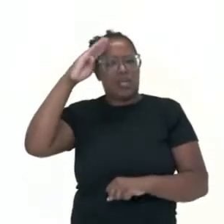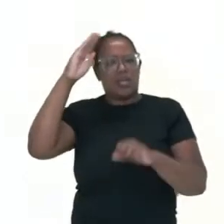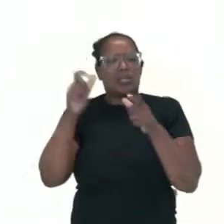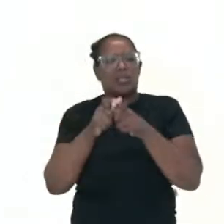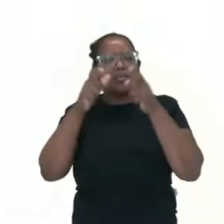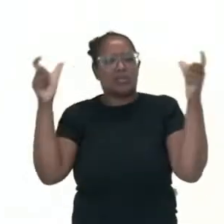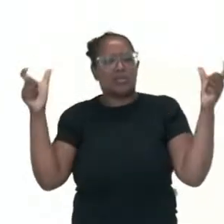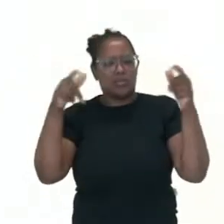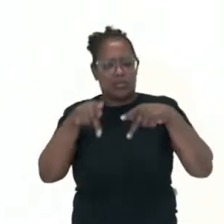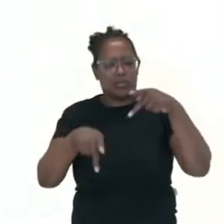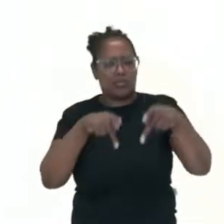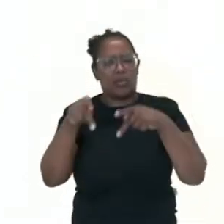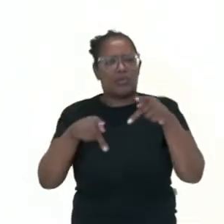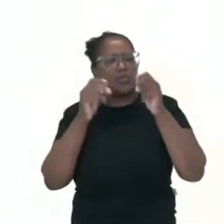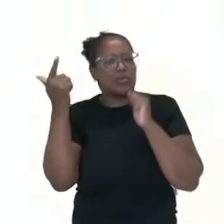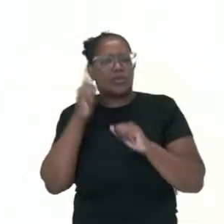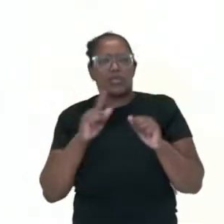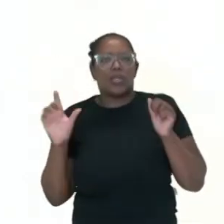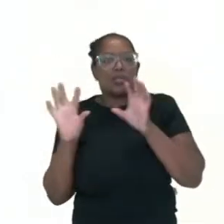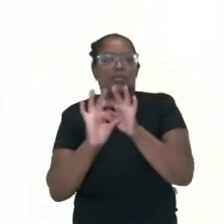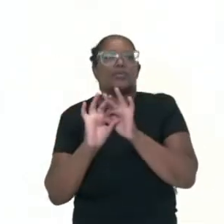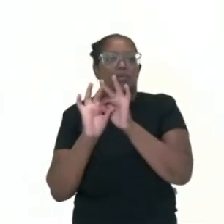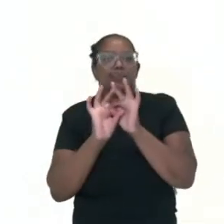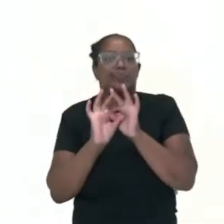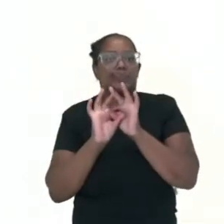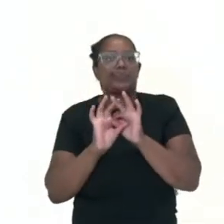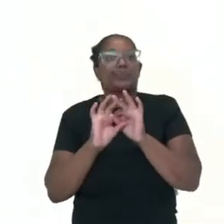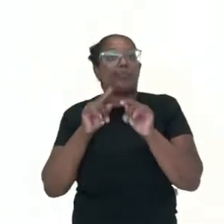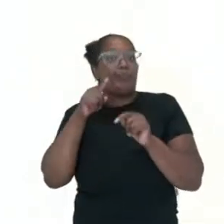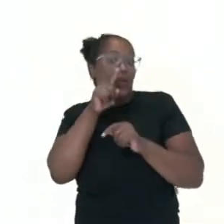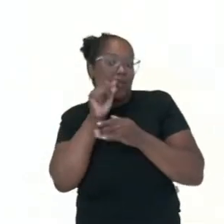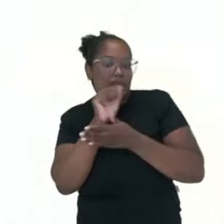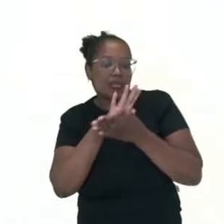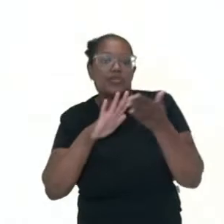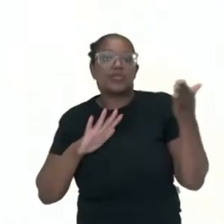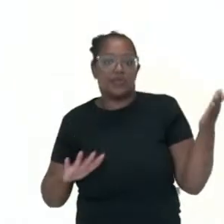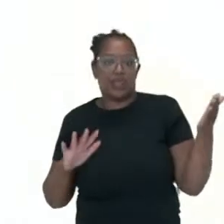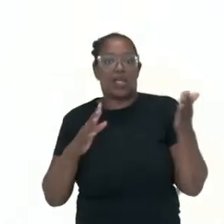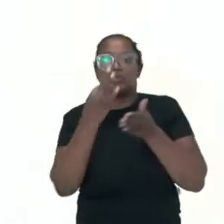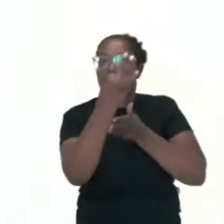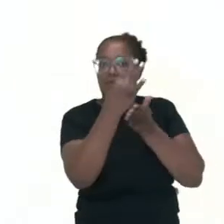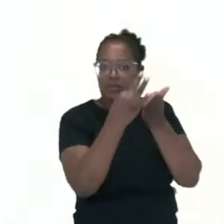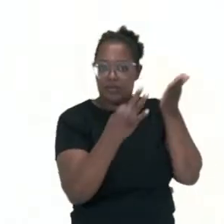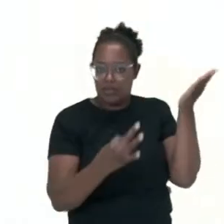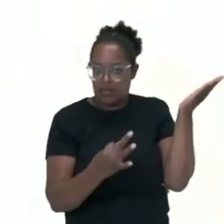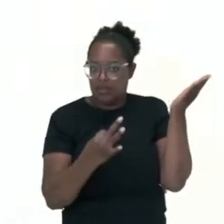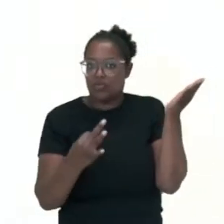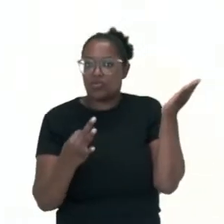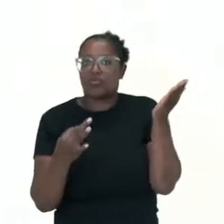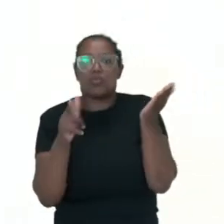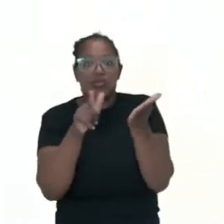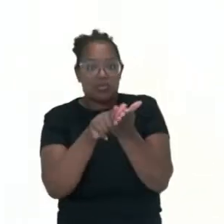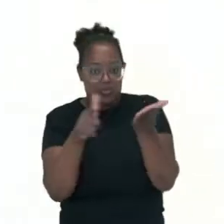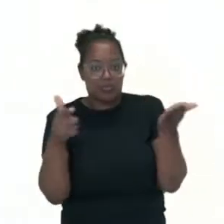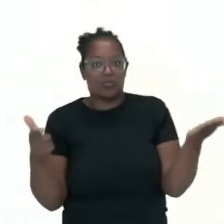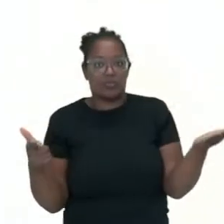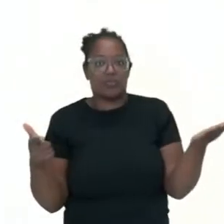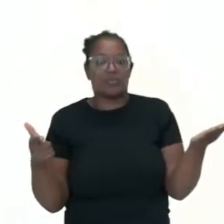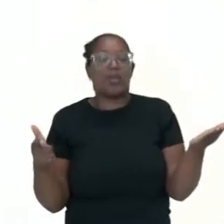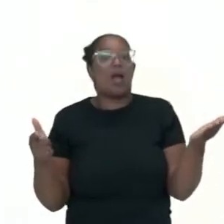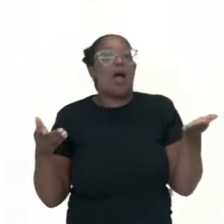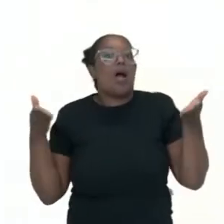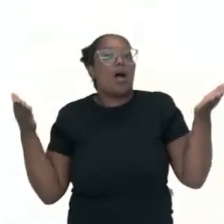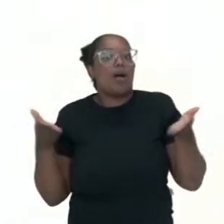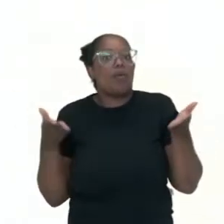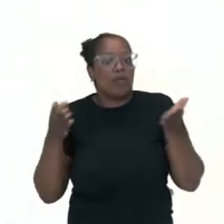potências conseguem reunir. Agora, esta atividade, este trecho de uma reportagem, façam o seguinte: a partir